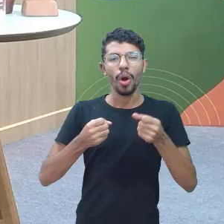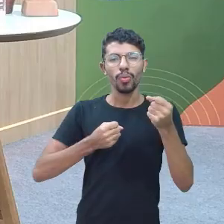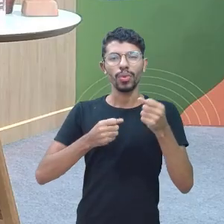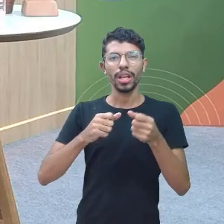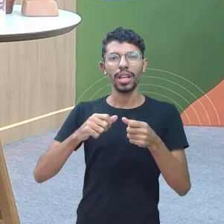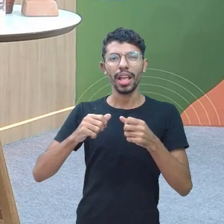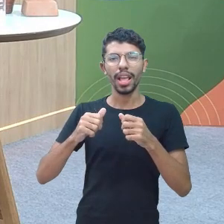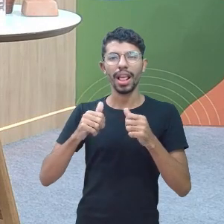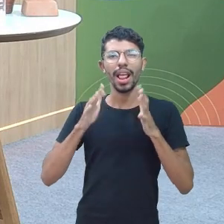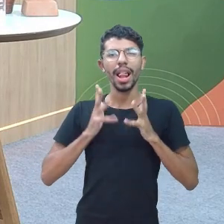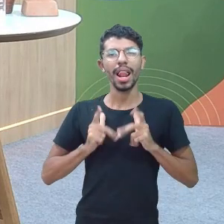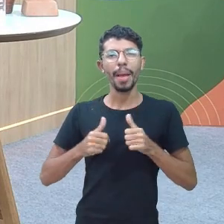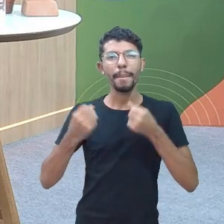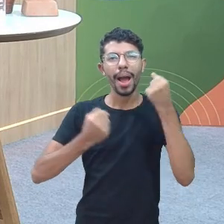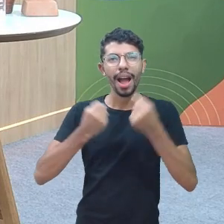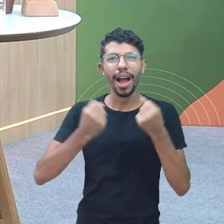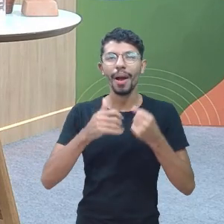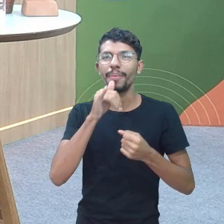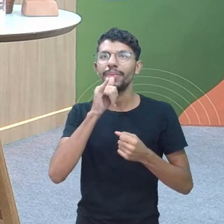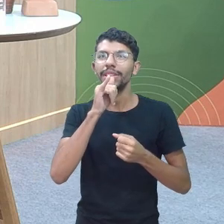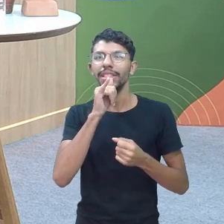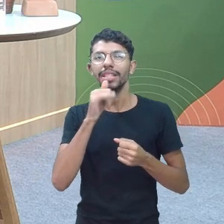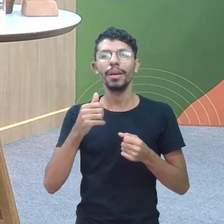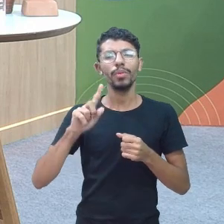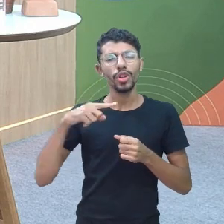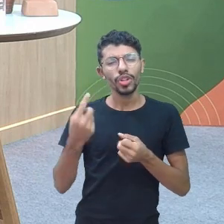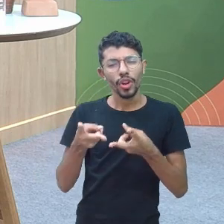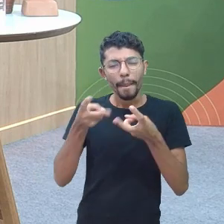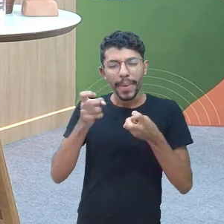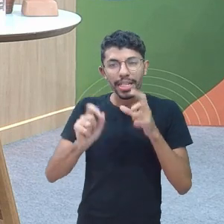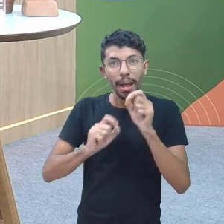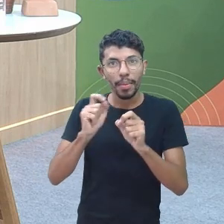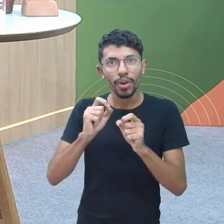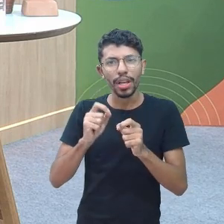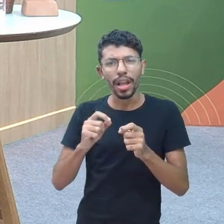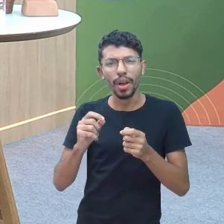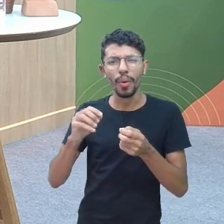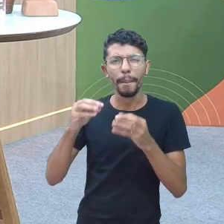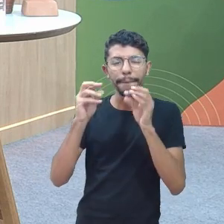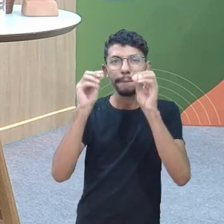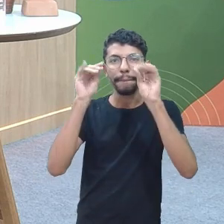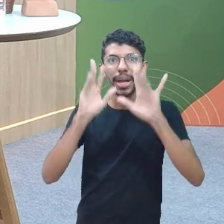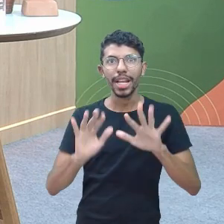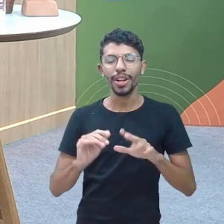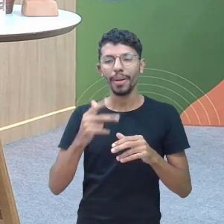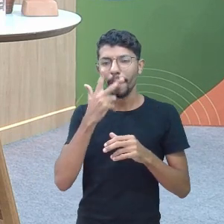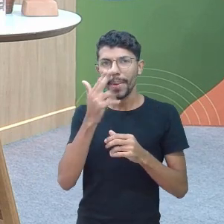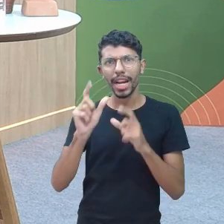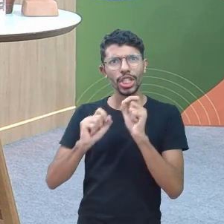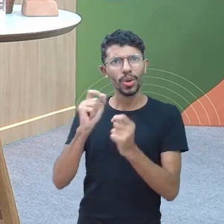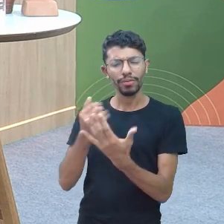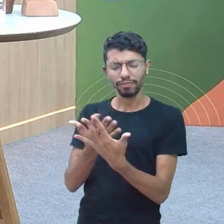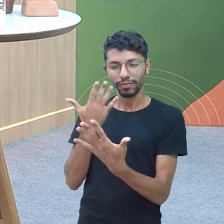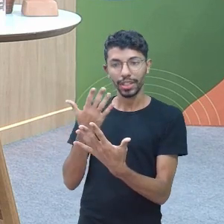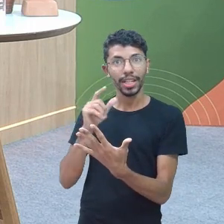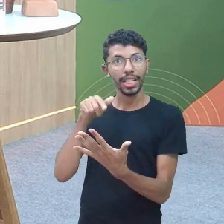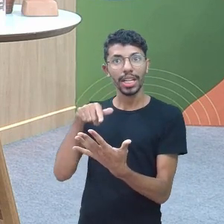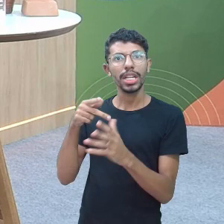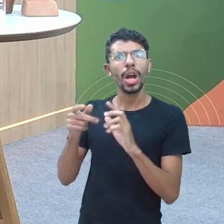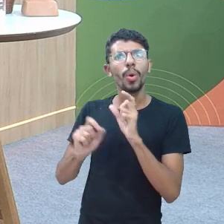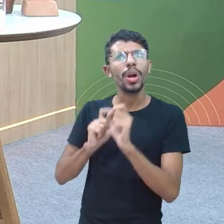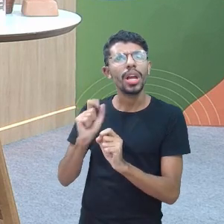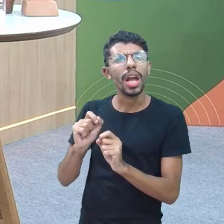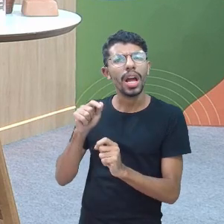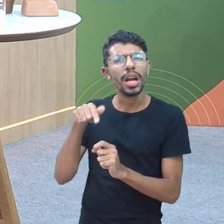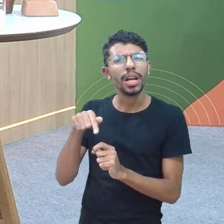calçada, a gente vê um brilho, como se fosse um verdadeiro espelho na parte da água. Aquela parte ali é o óleo, aquela